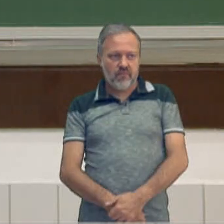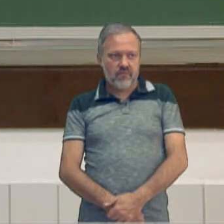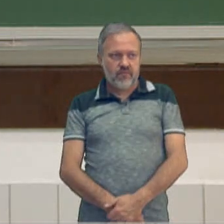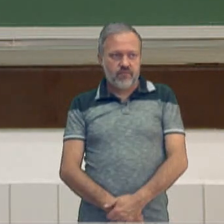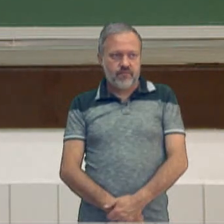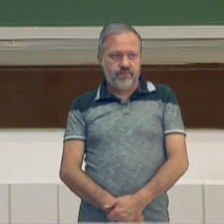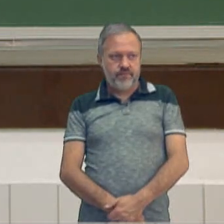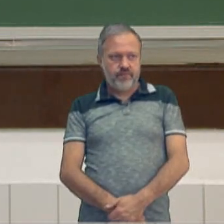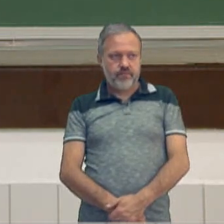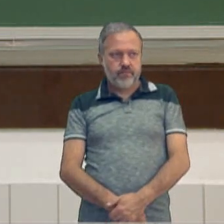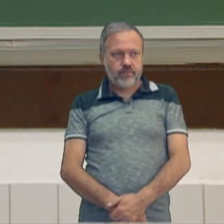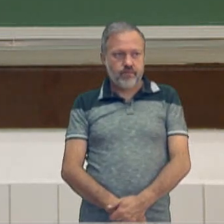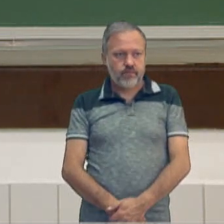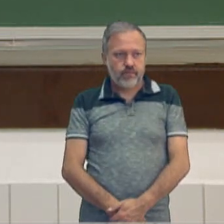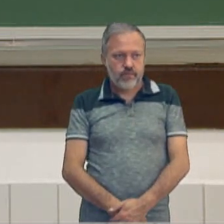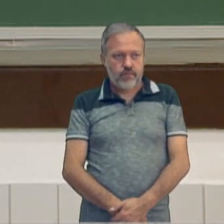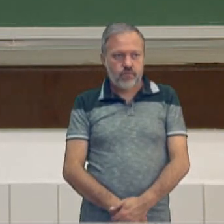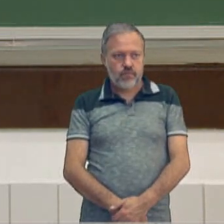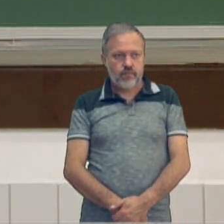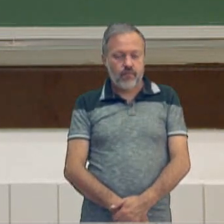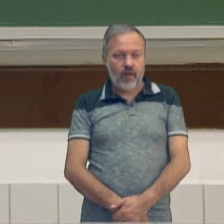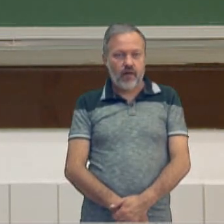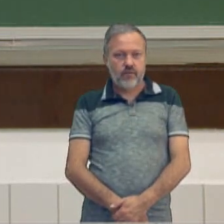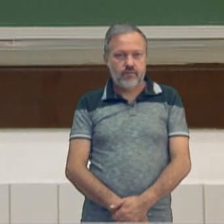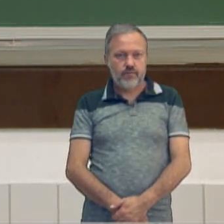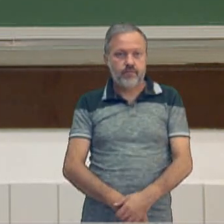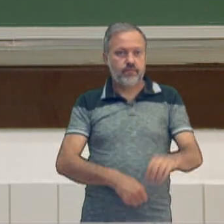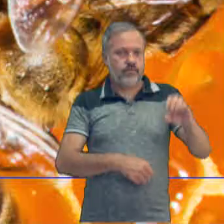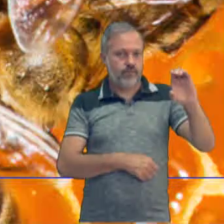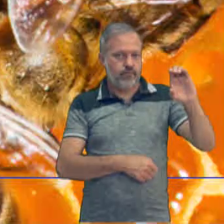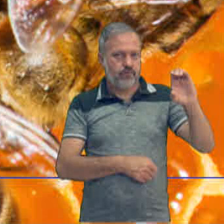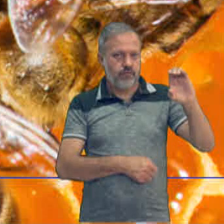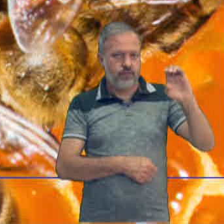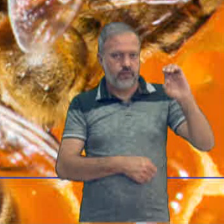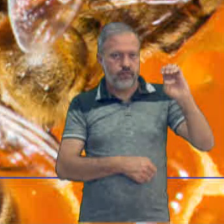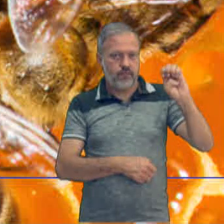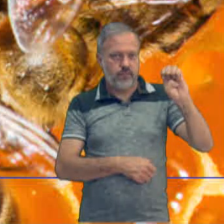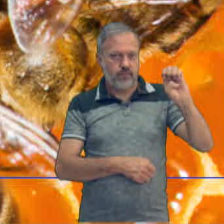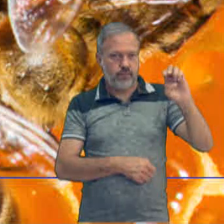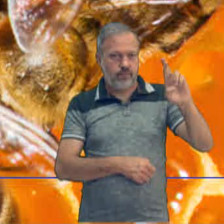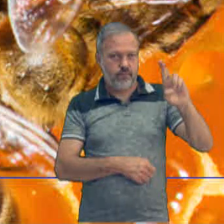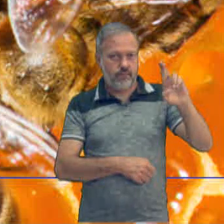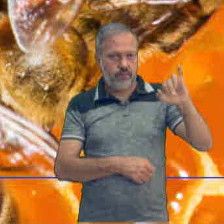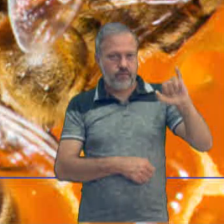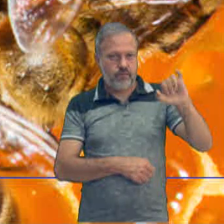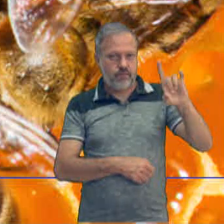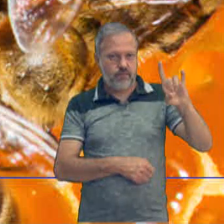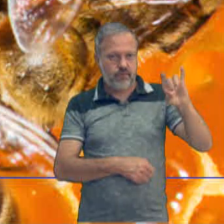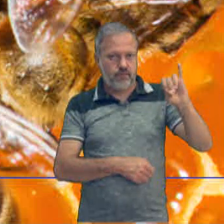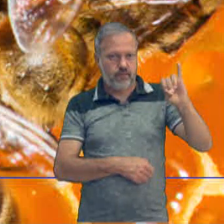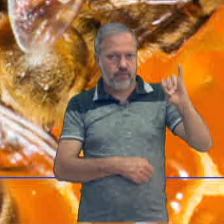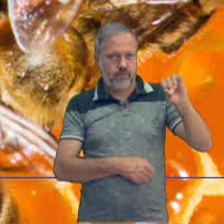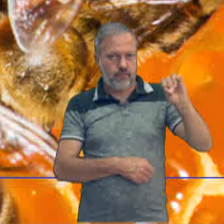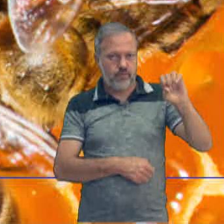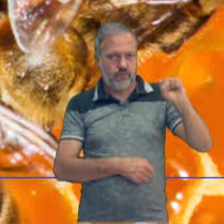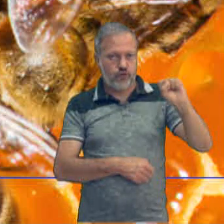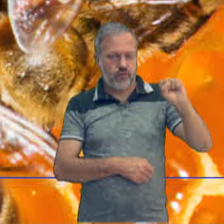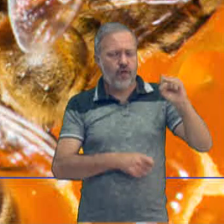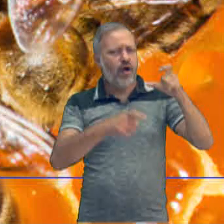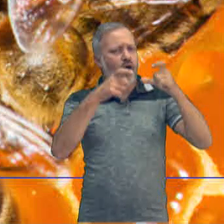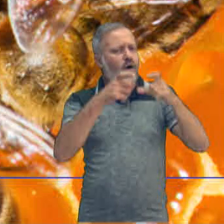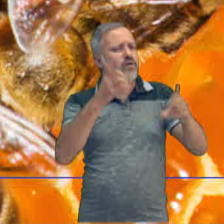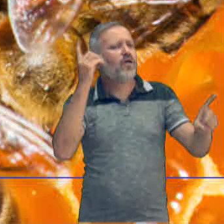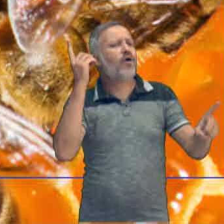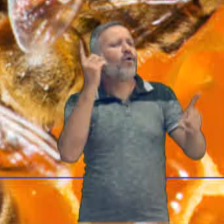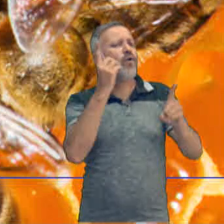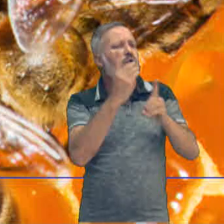E os cerídeos. O cerídeo, o nome já está dizendo. Onde que a gente encontra? Nas ceras, né? Seja aqui na colmeia, seja lá a cera da